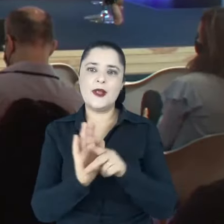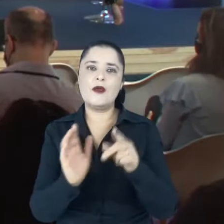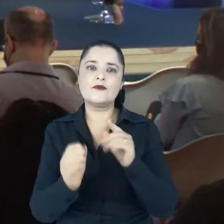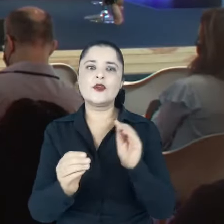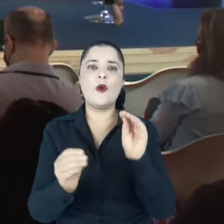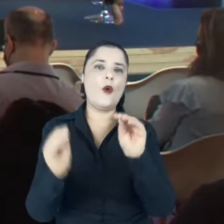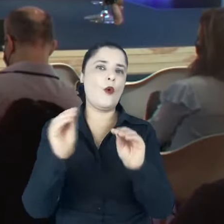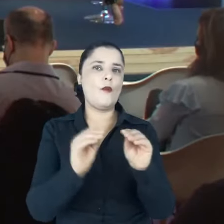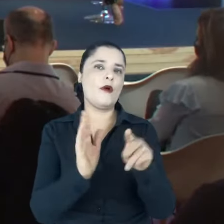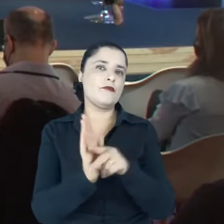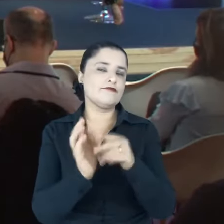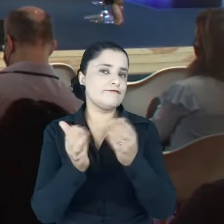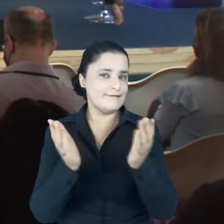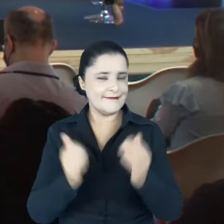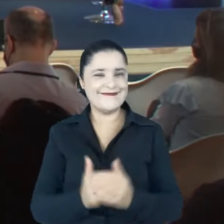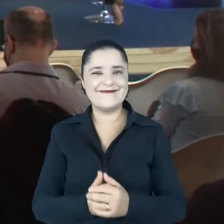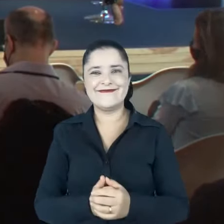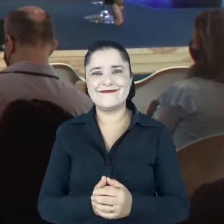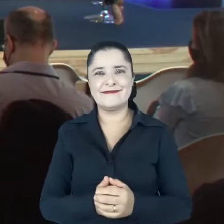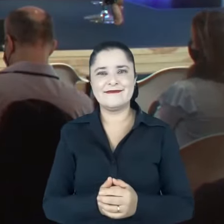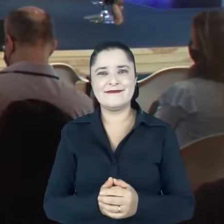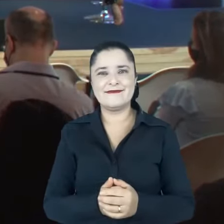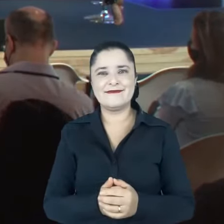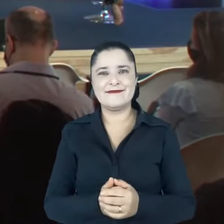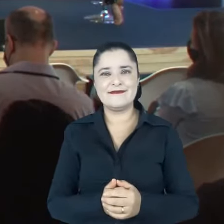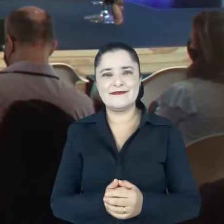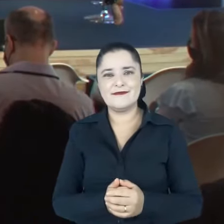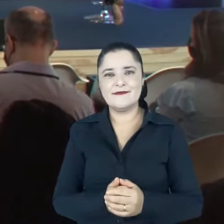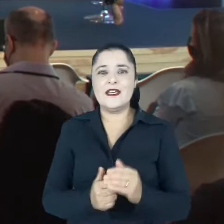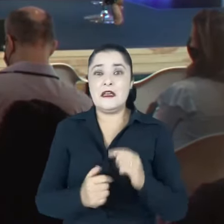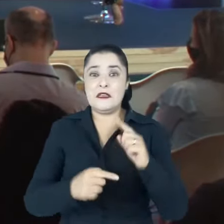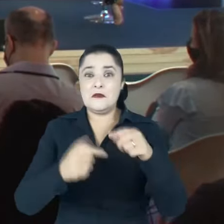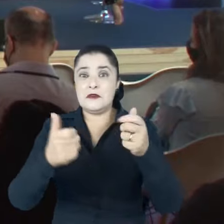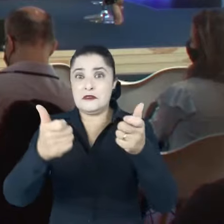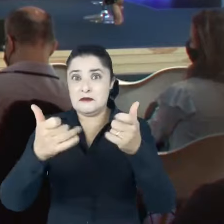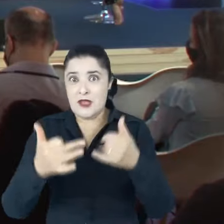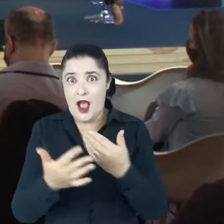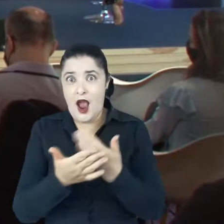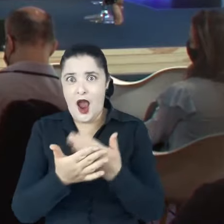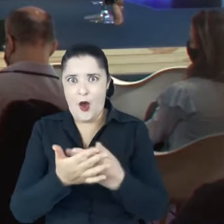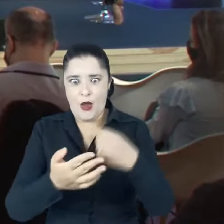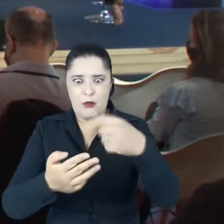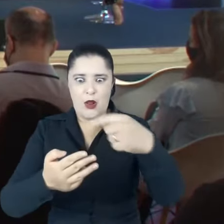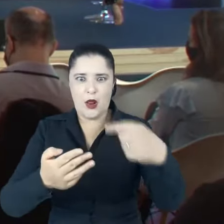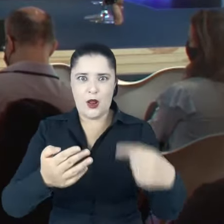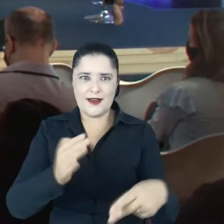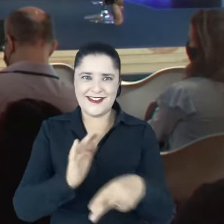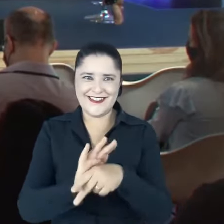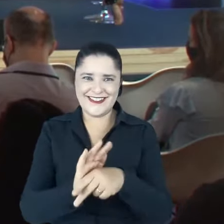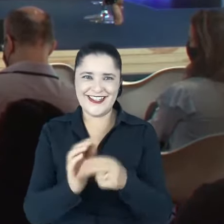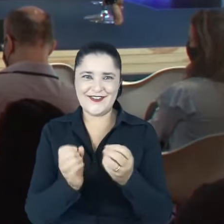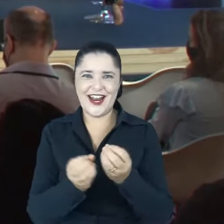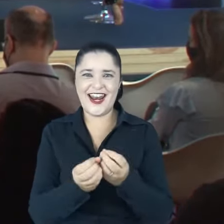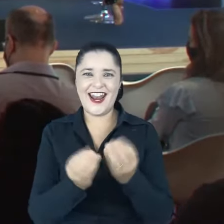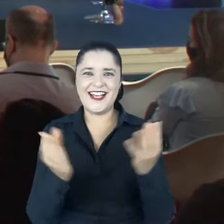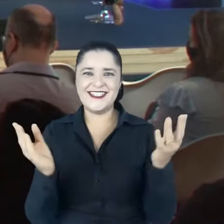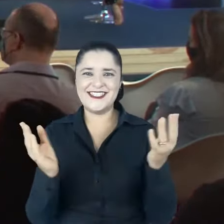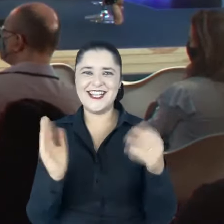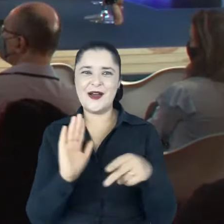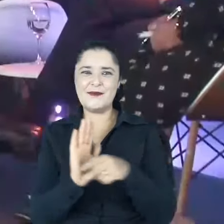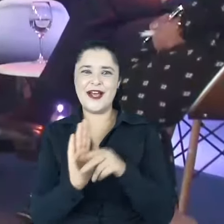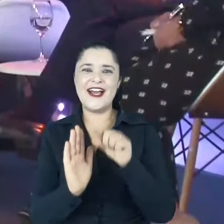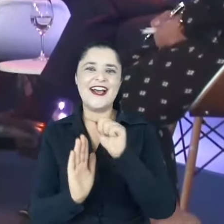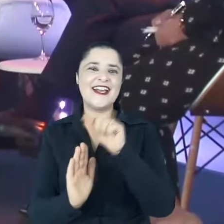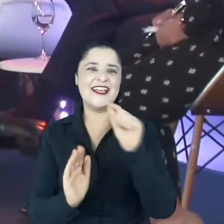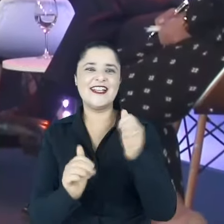Christopher. Bom, depois dessa verdadeira aula. Agora Antônio. A gente até vai lançar agora já, para quem está acompanhando pelo